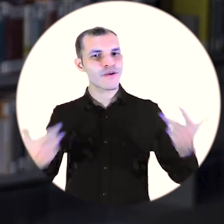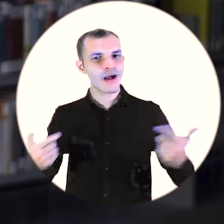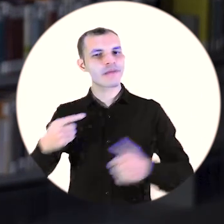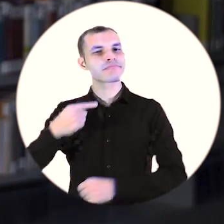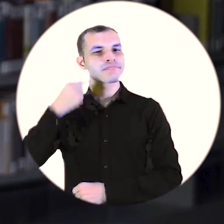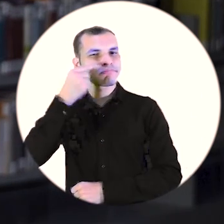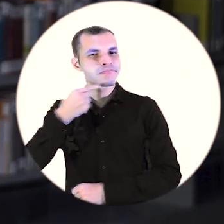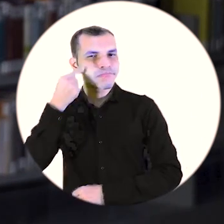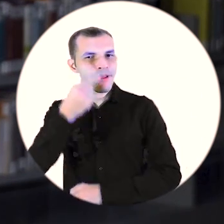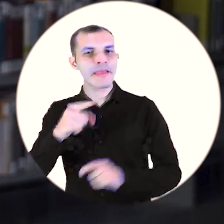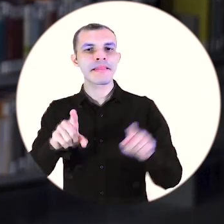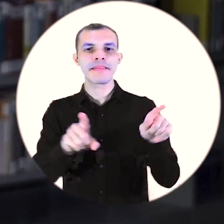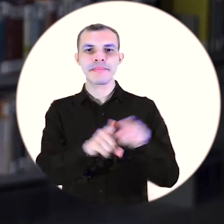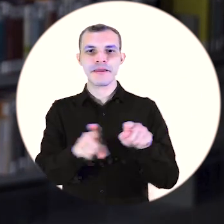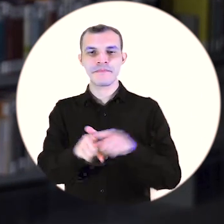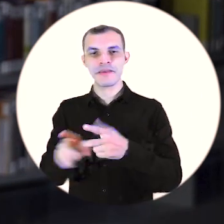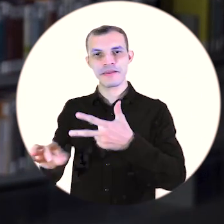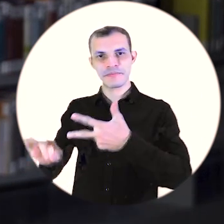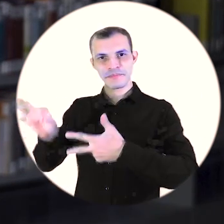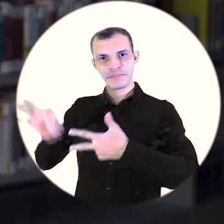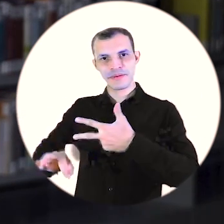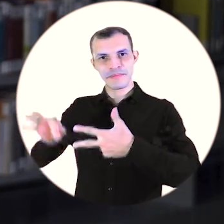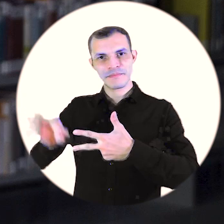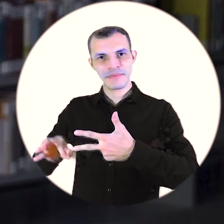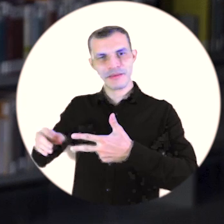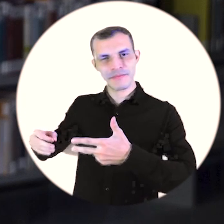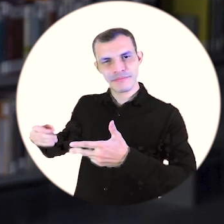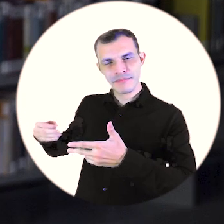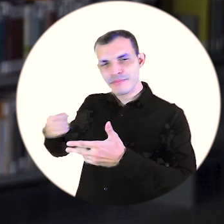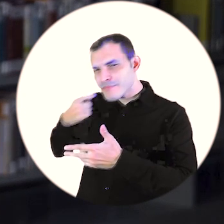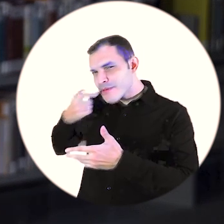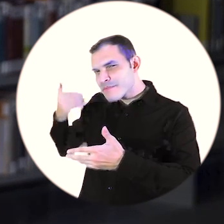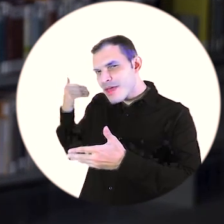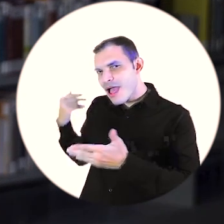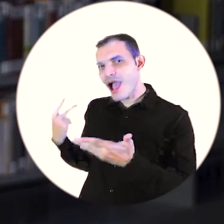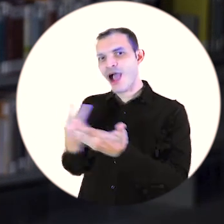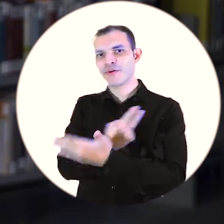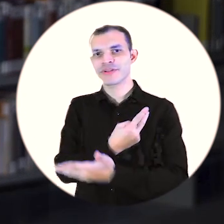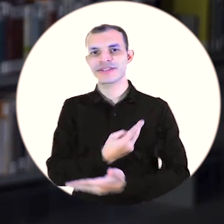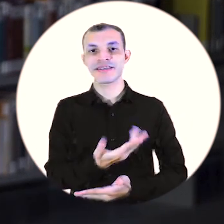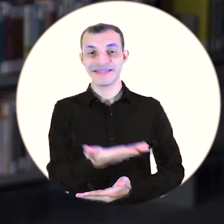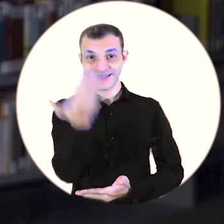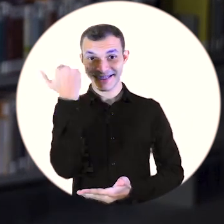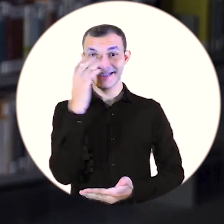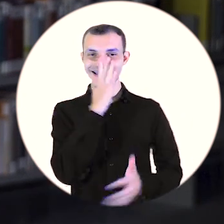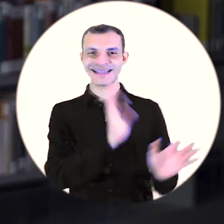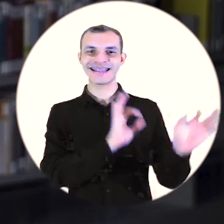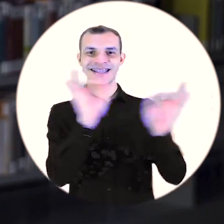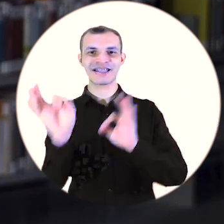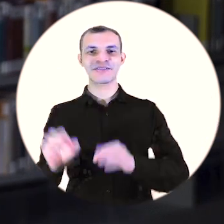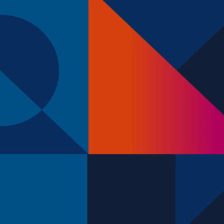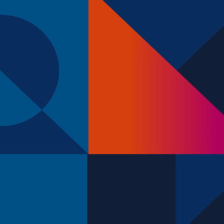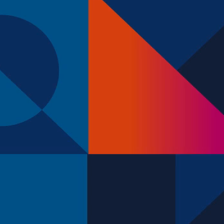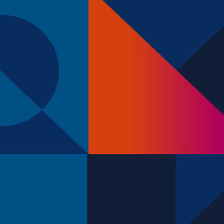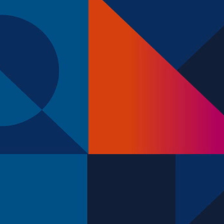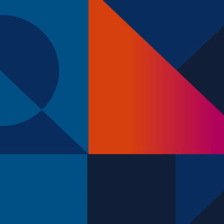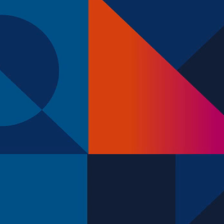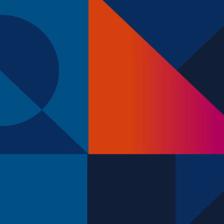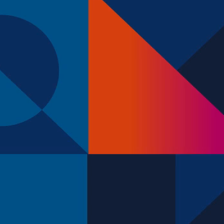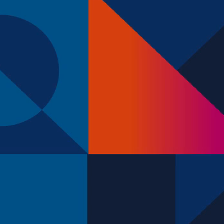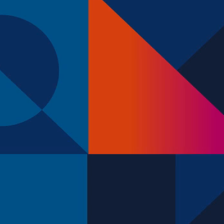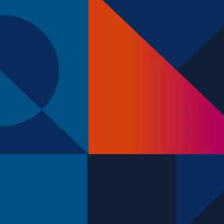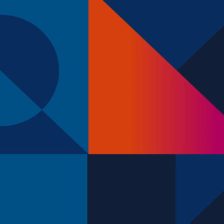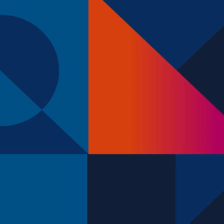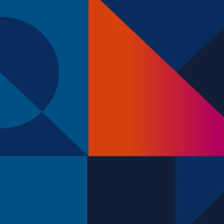das novidades da advocacia e dos últimos acontecimentos do Judiciário. Fique com a gente, já estamos no ar.